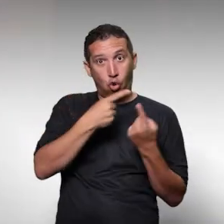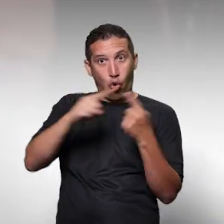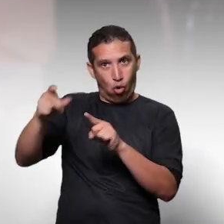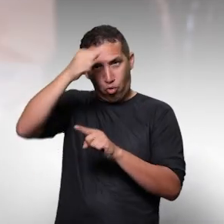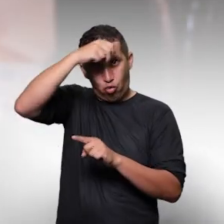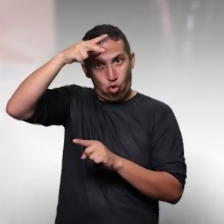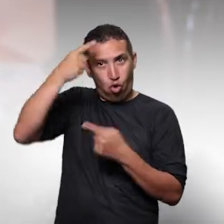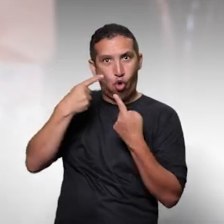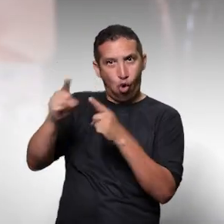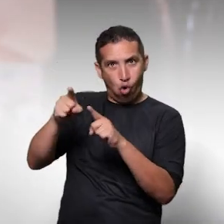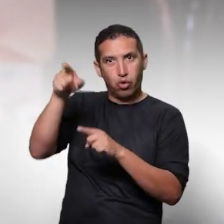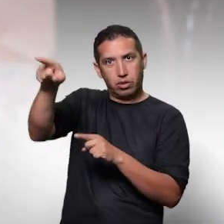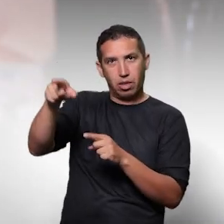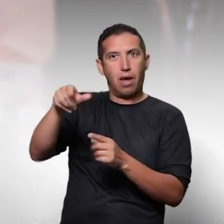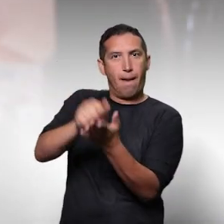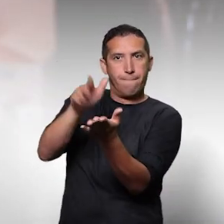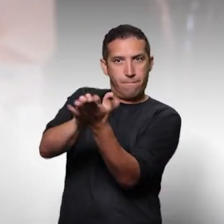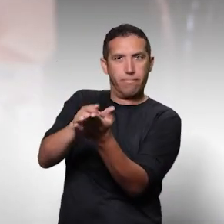Belém